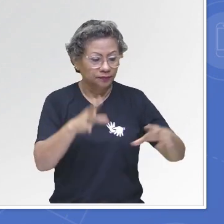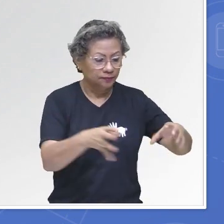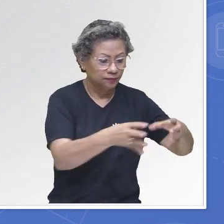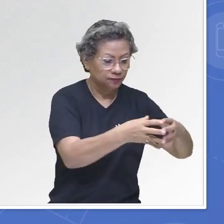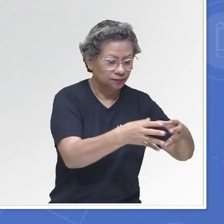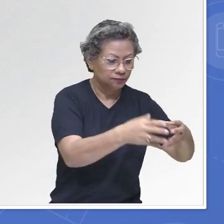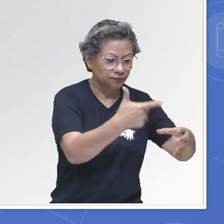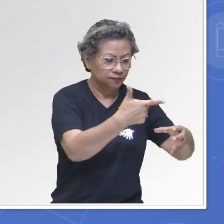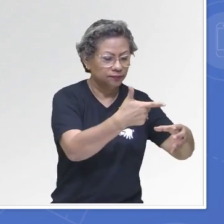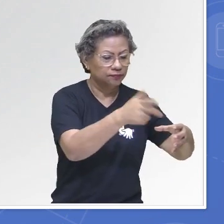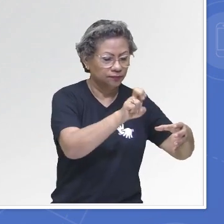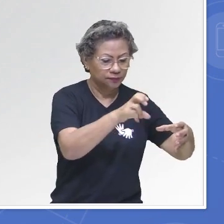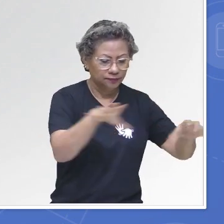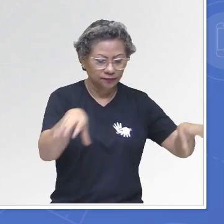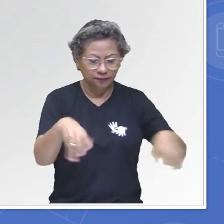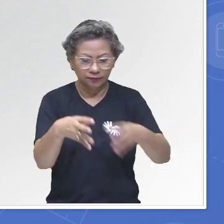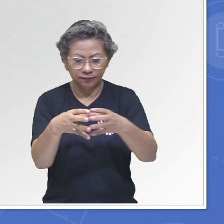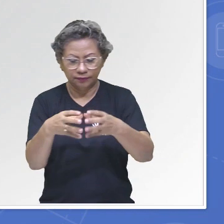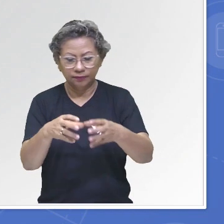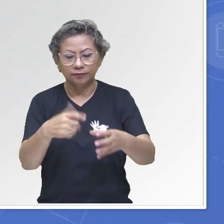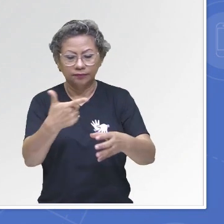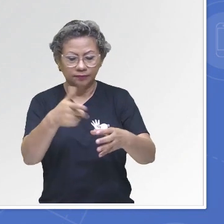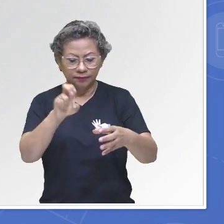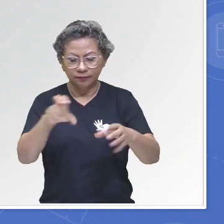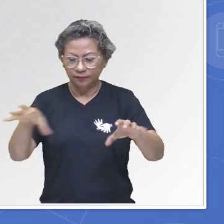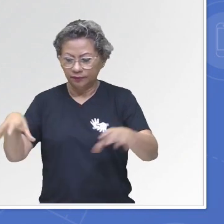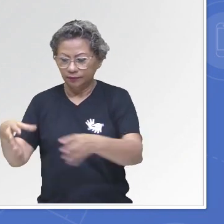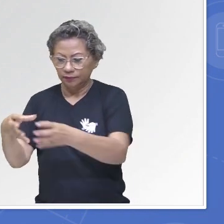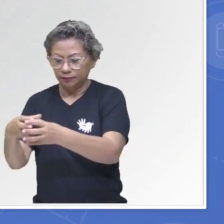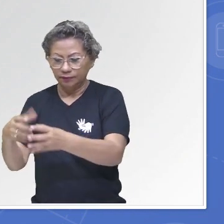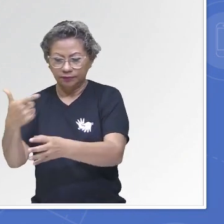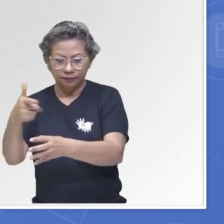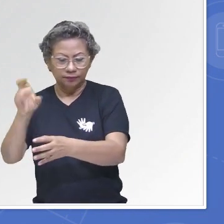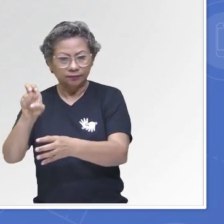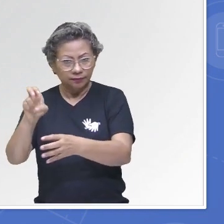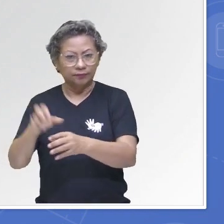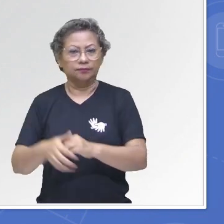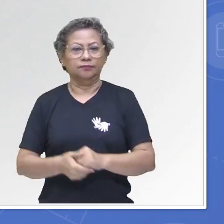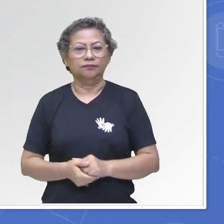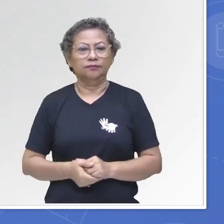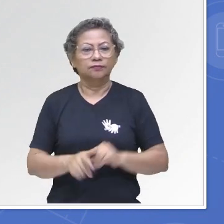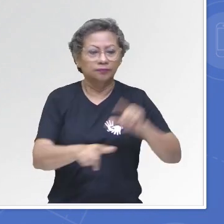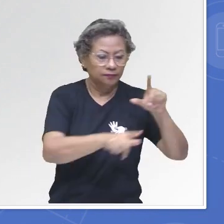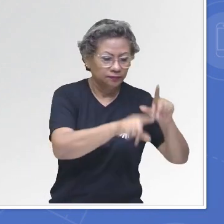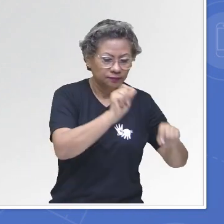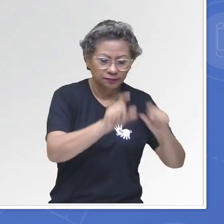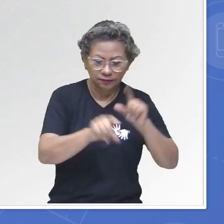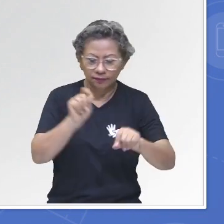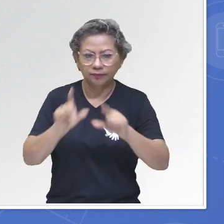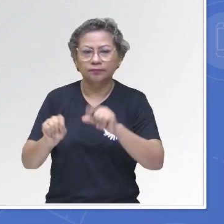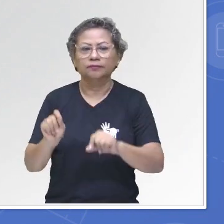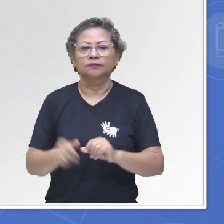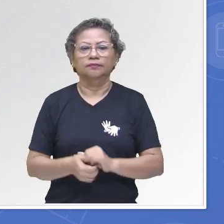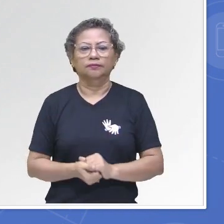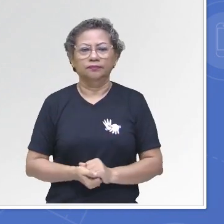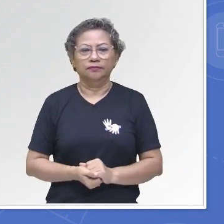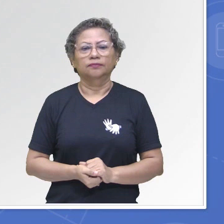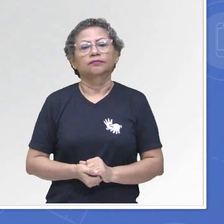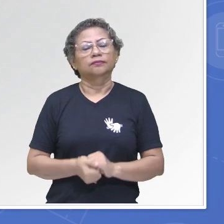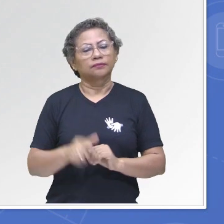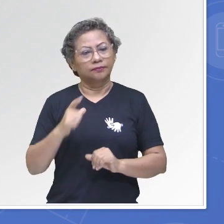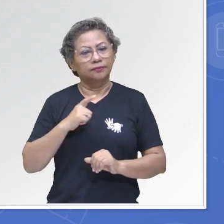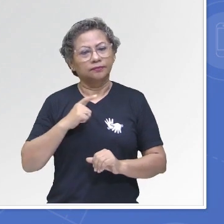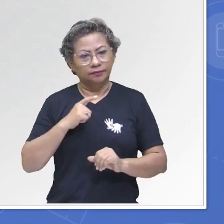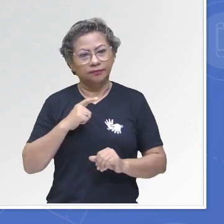tá? Então esse tipo aí de amostragem é aleatória estratificada, tá? Quando a gente separa em grupos, aleatória